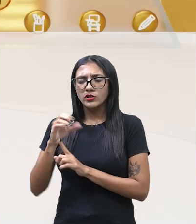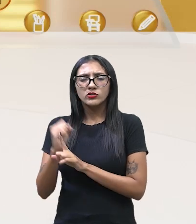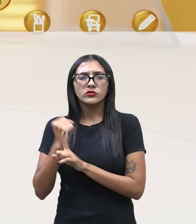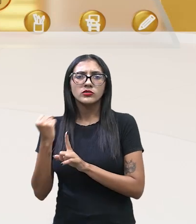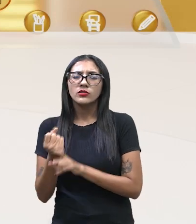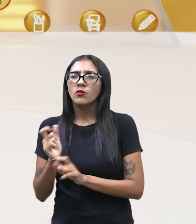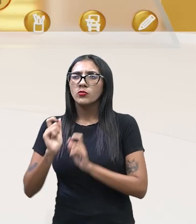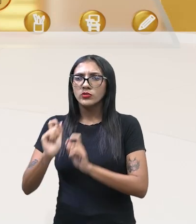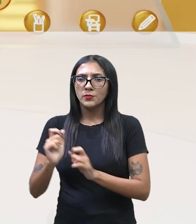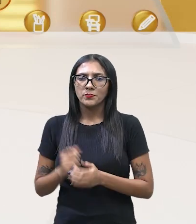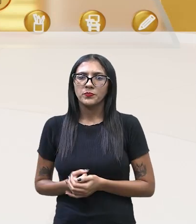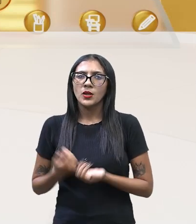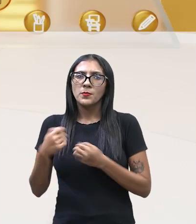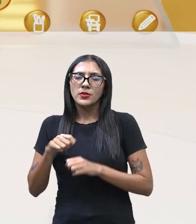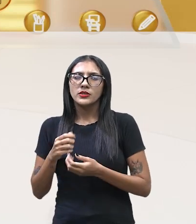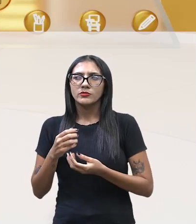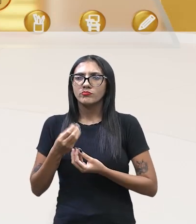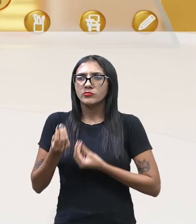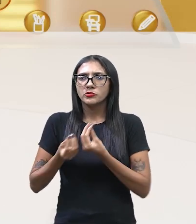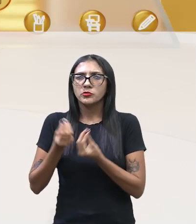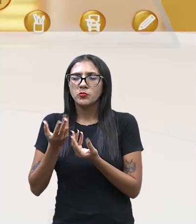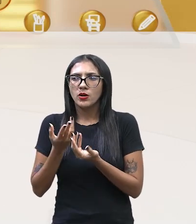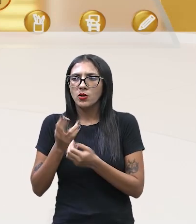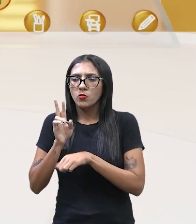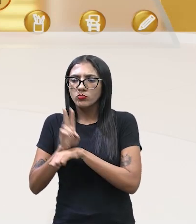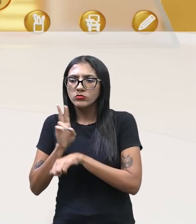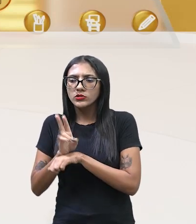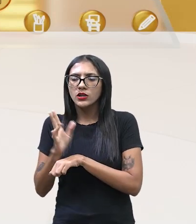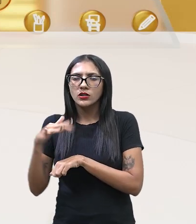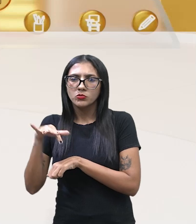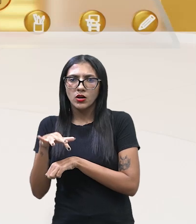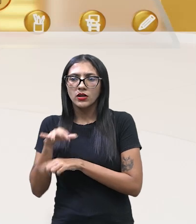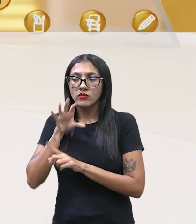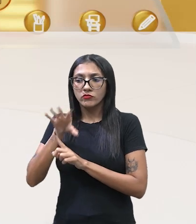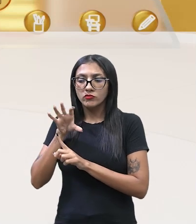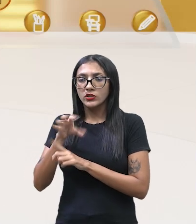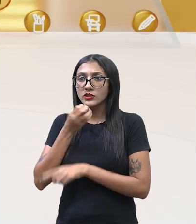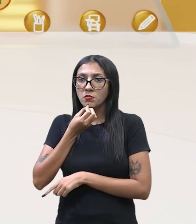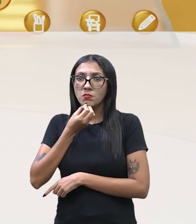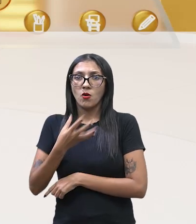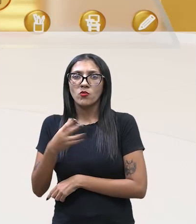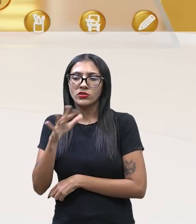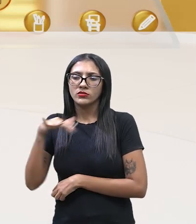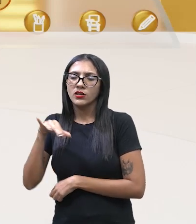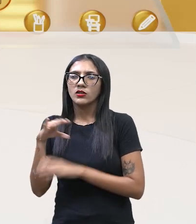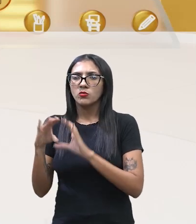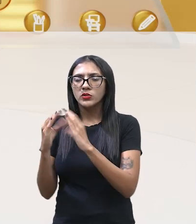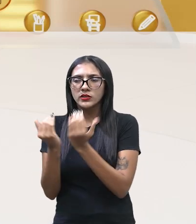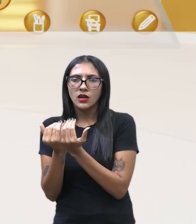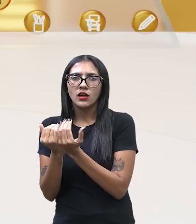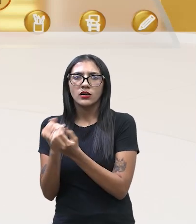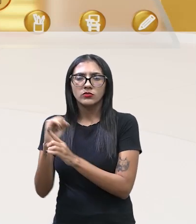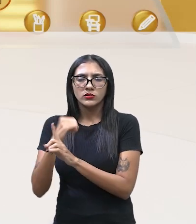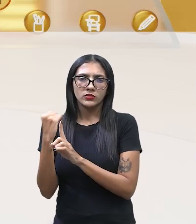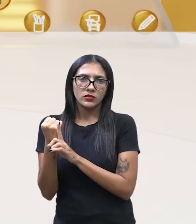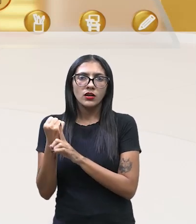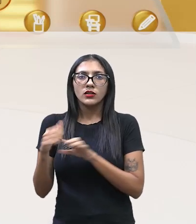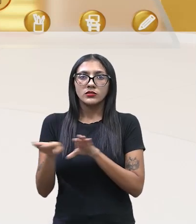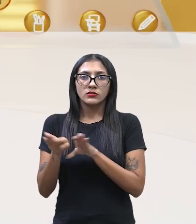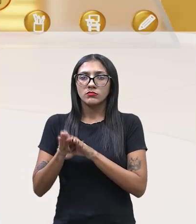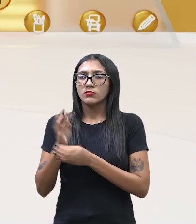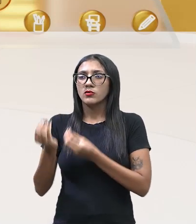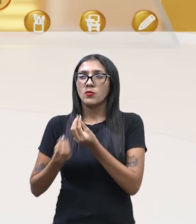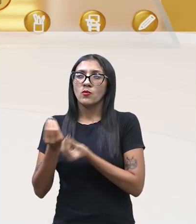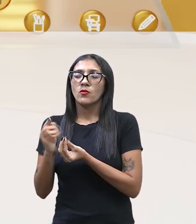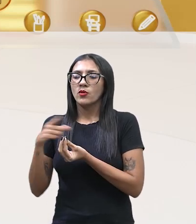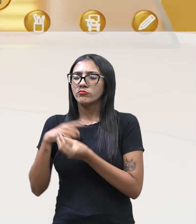vai ter cuidado em como que ele vai impactar positivamente aquela sociedade, aquela comunidade, como que ele vai também ter